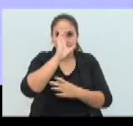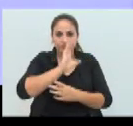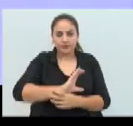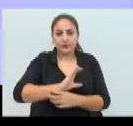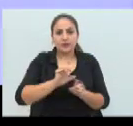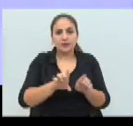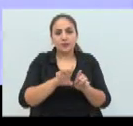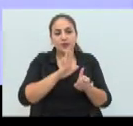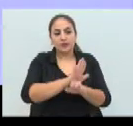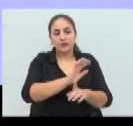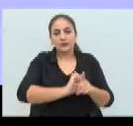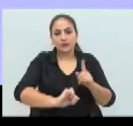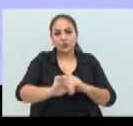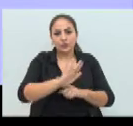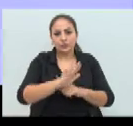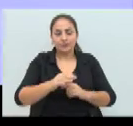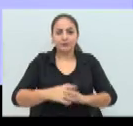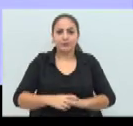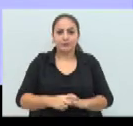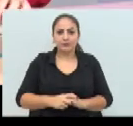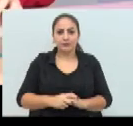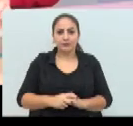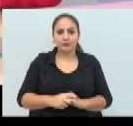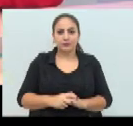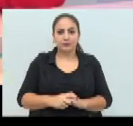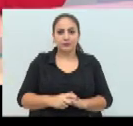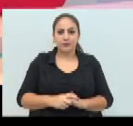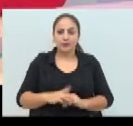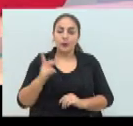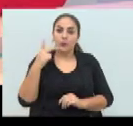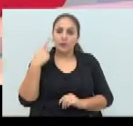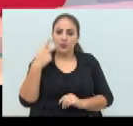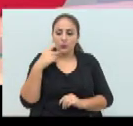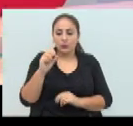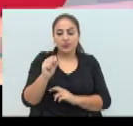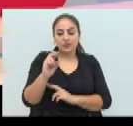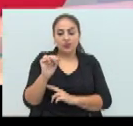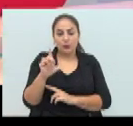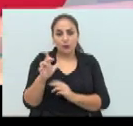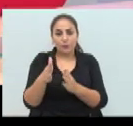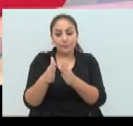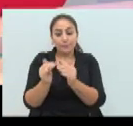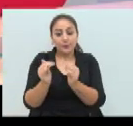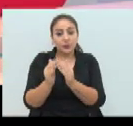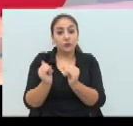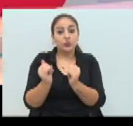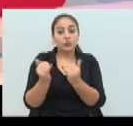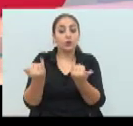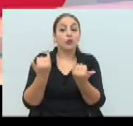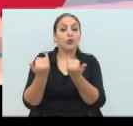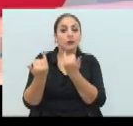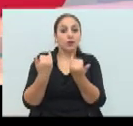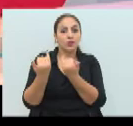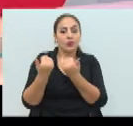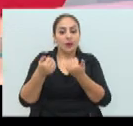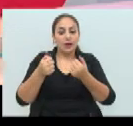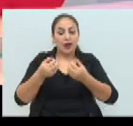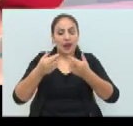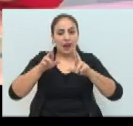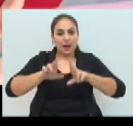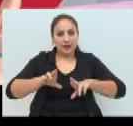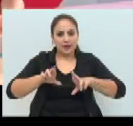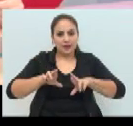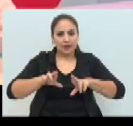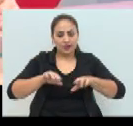de Cidadania e Assistência Social. E o vereador Saul Spinelli está solicitando informações sobre as